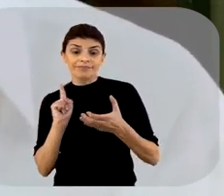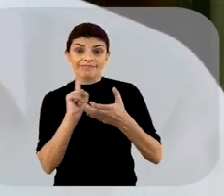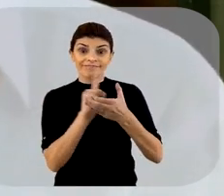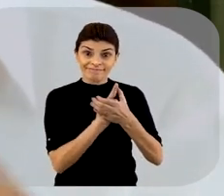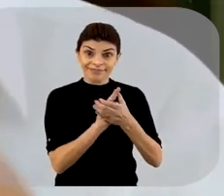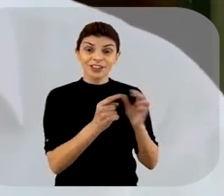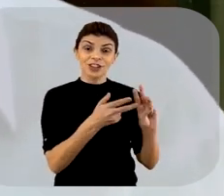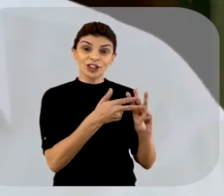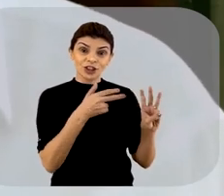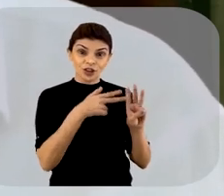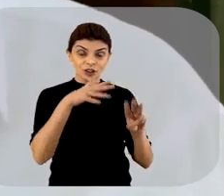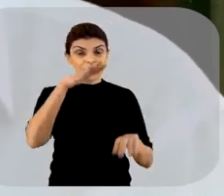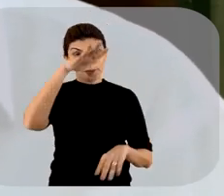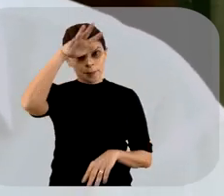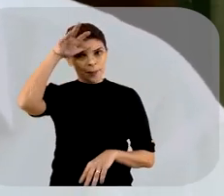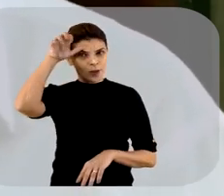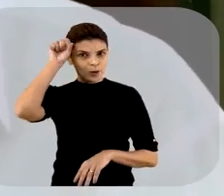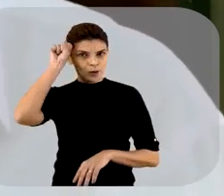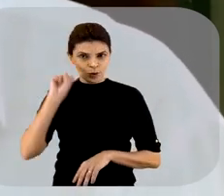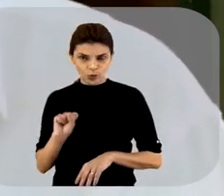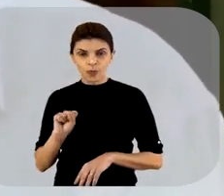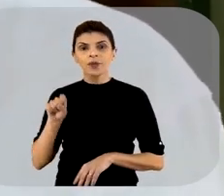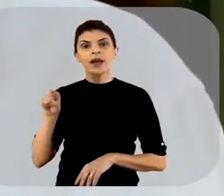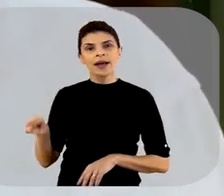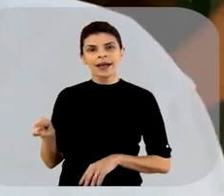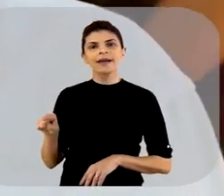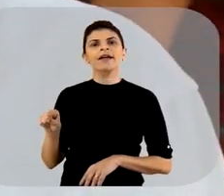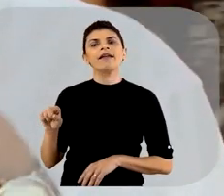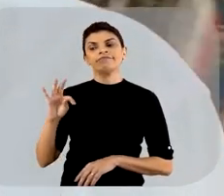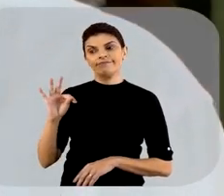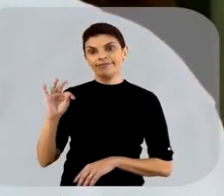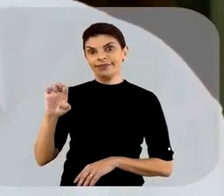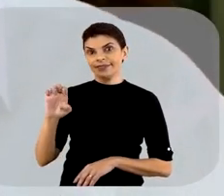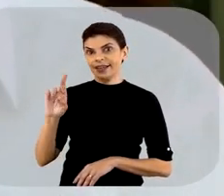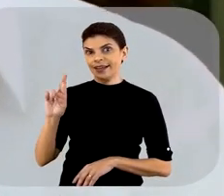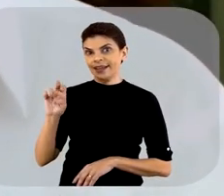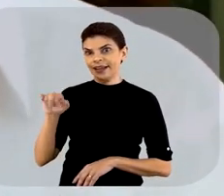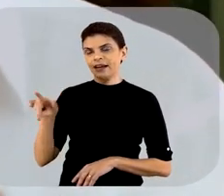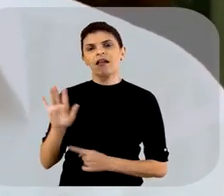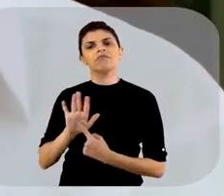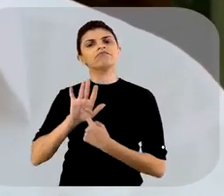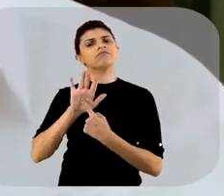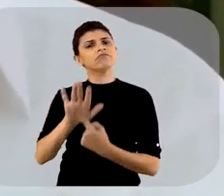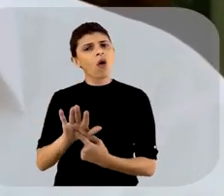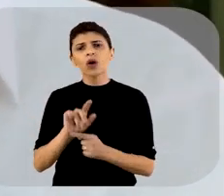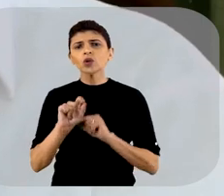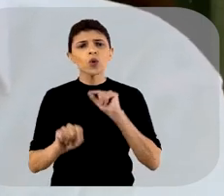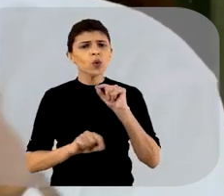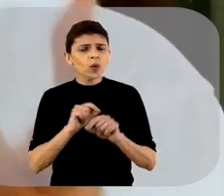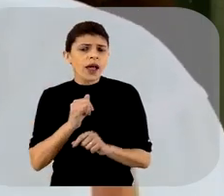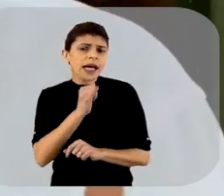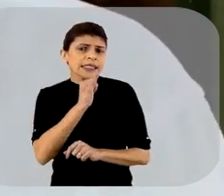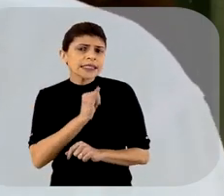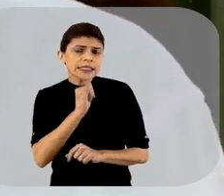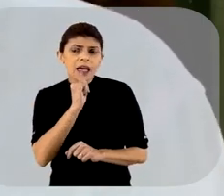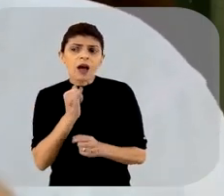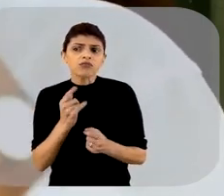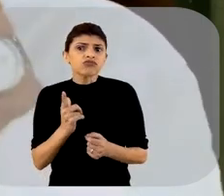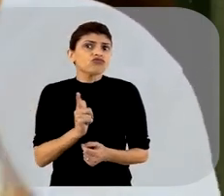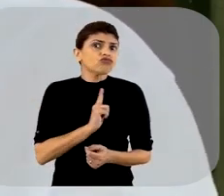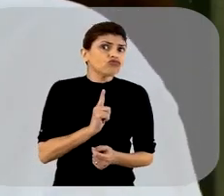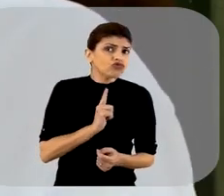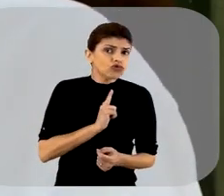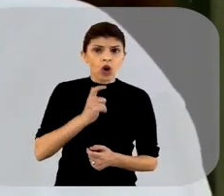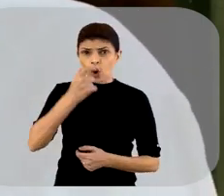Sul. Ela é terena, é Simone Eloy Amado, né? E ela mostra, por exemplo, exatamente como se tem